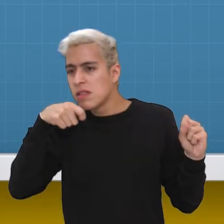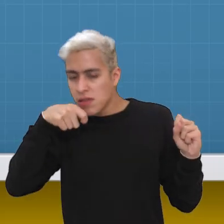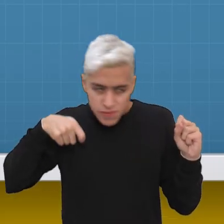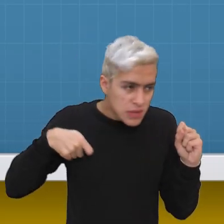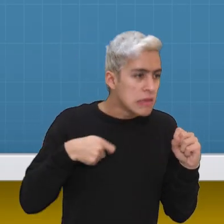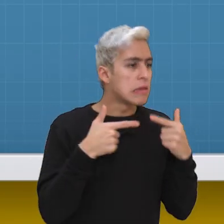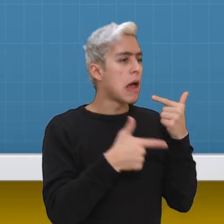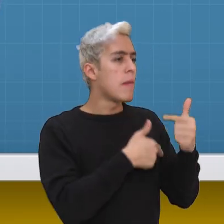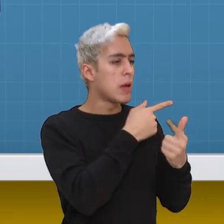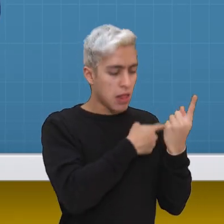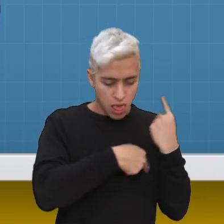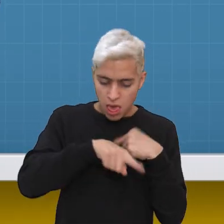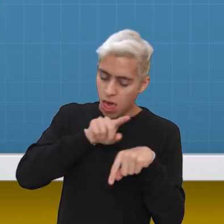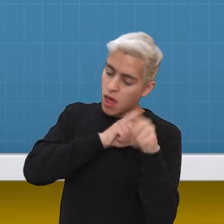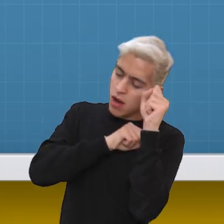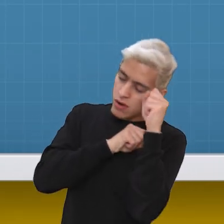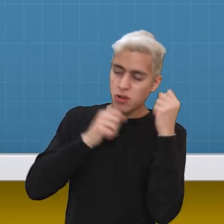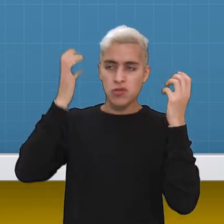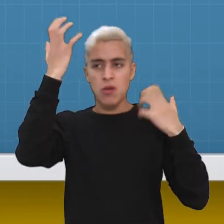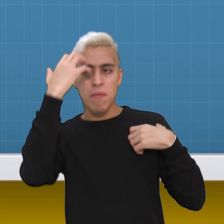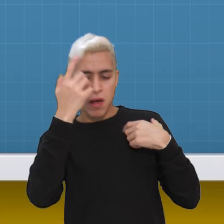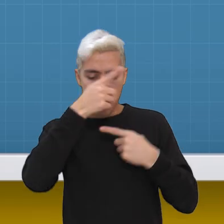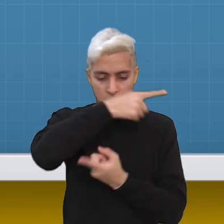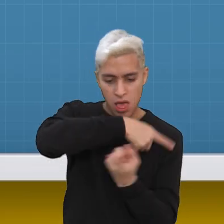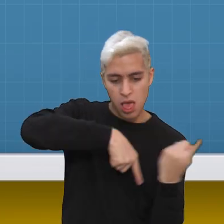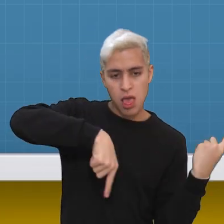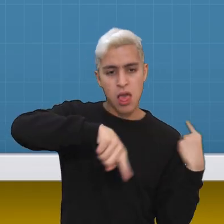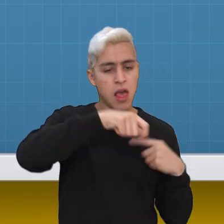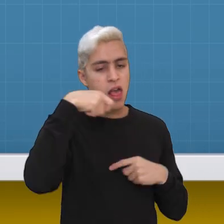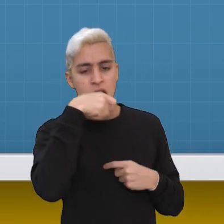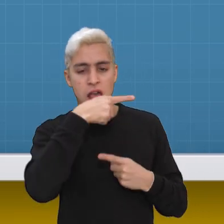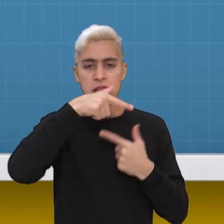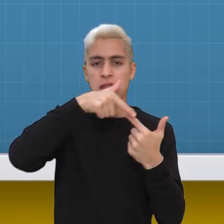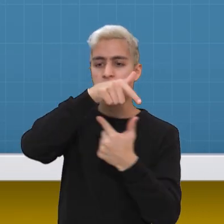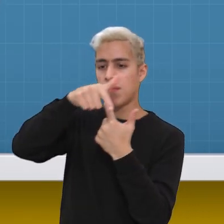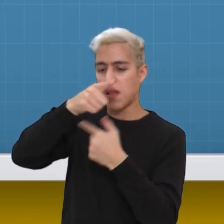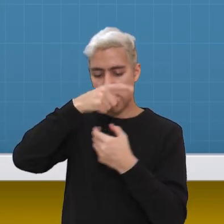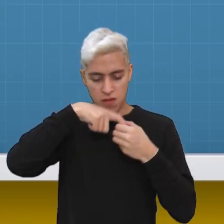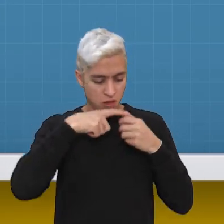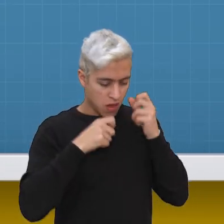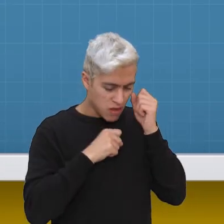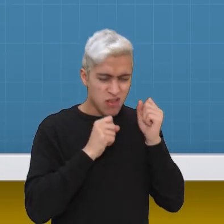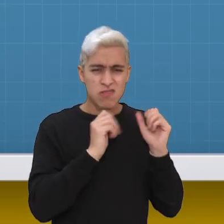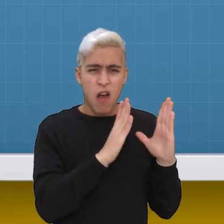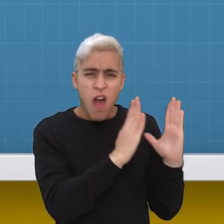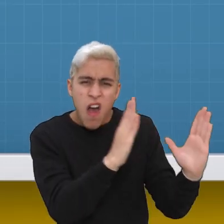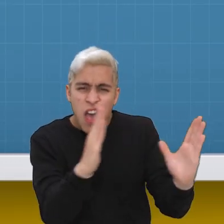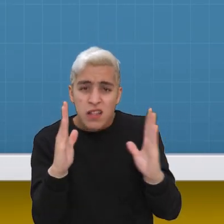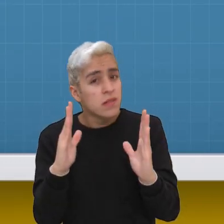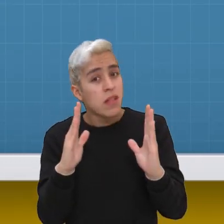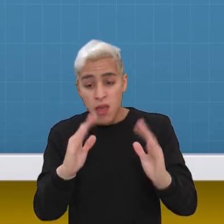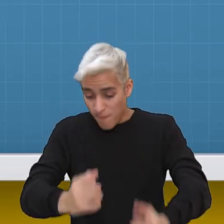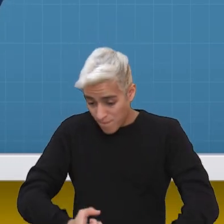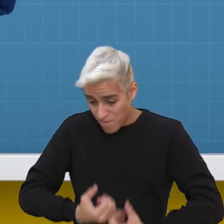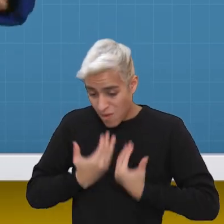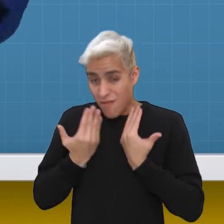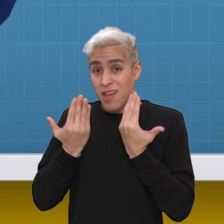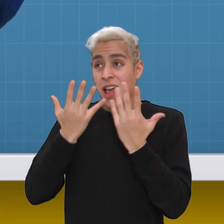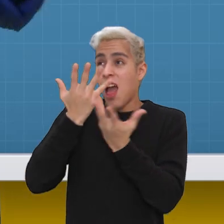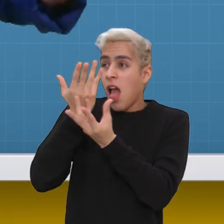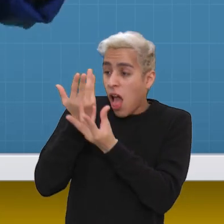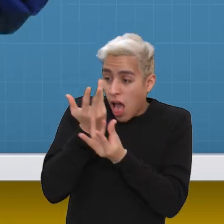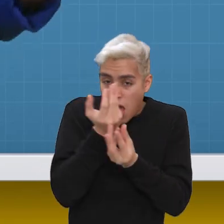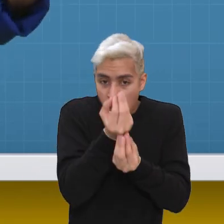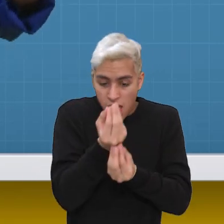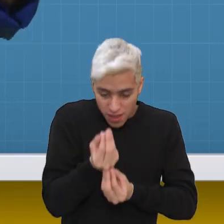dente e trabalhar, voltar a dormir, tomar banho, dormir, levantar, escovar o dente, trabalhar, voltar a dormir? Não. O poema é a